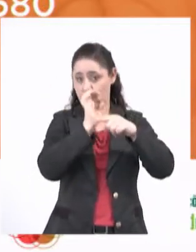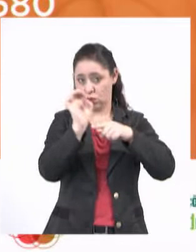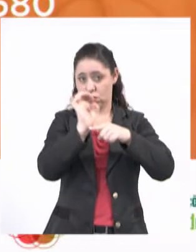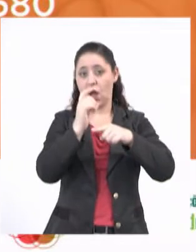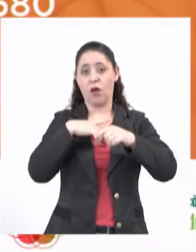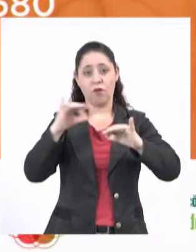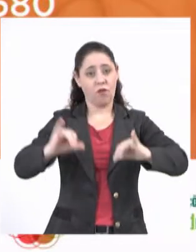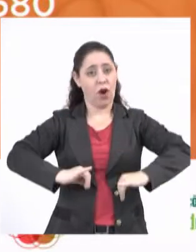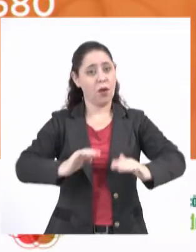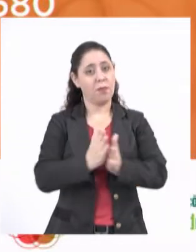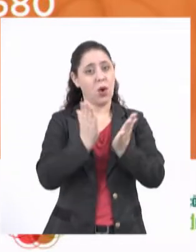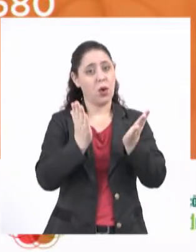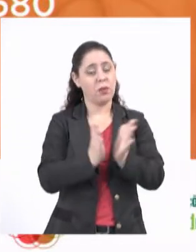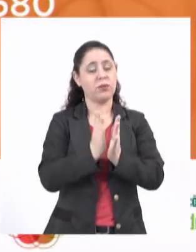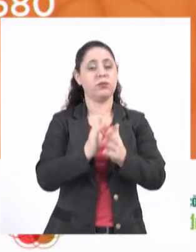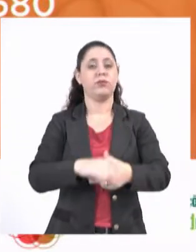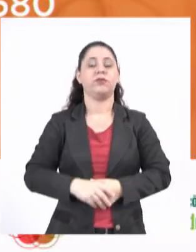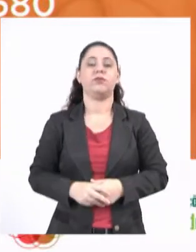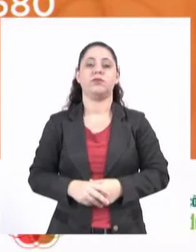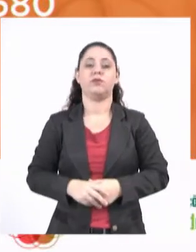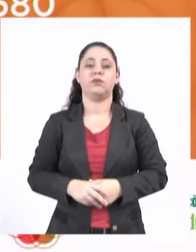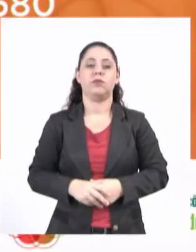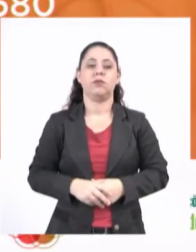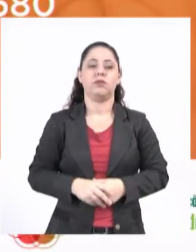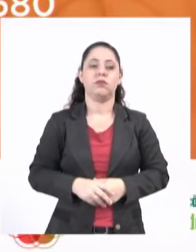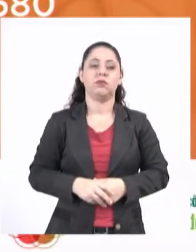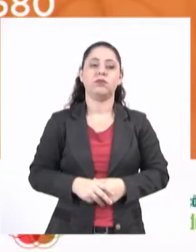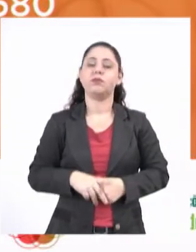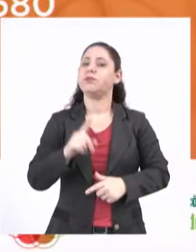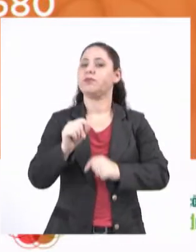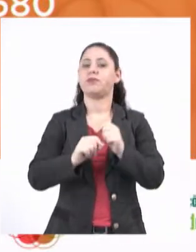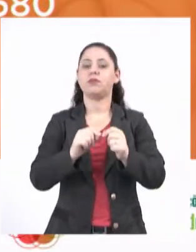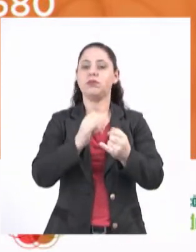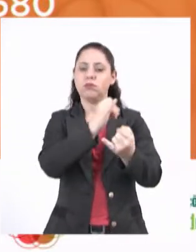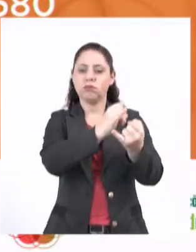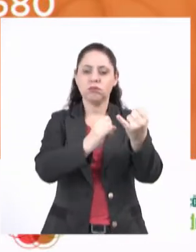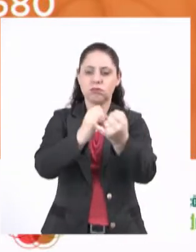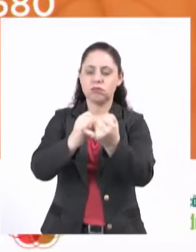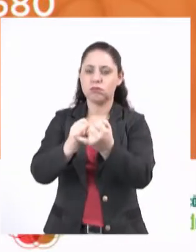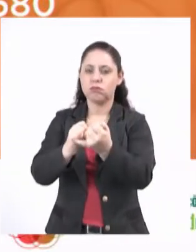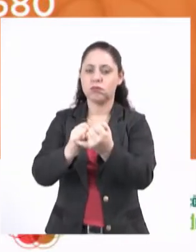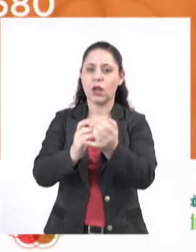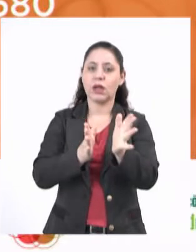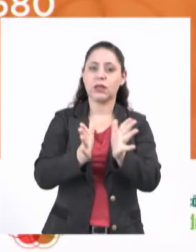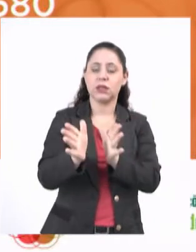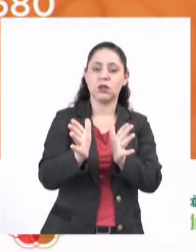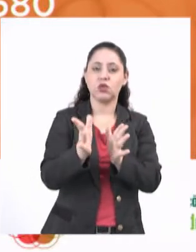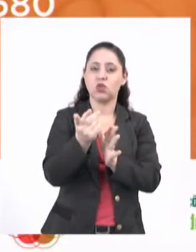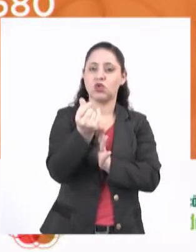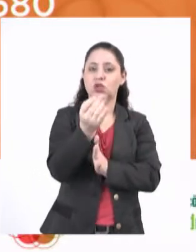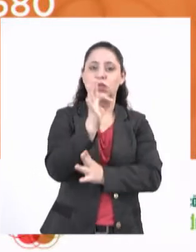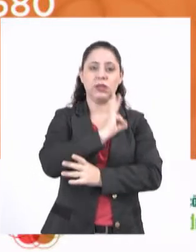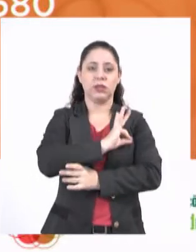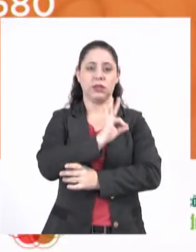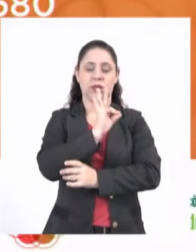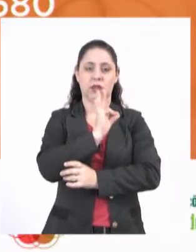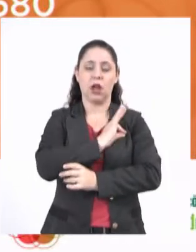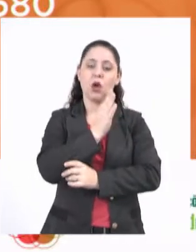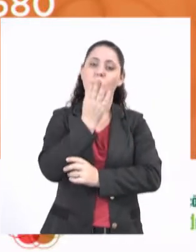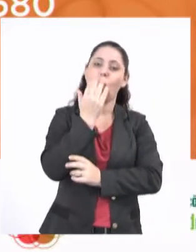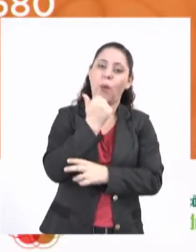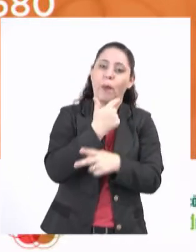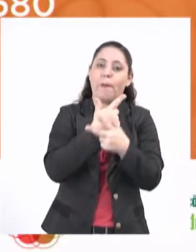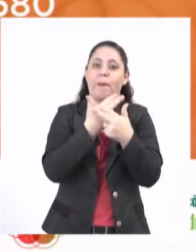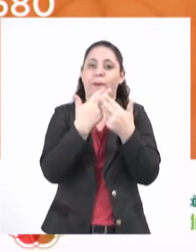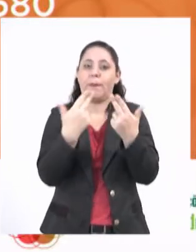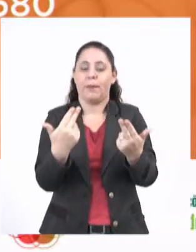situação de pobreza, né? Então, discutir distribuição de renda e acesso à alimentação,